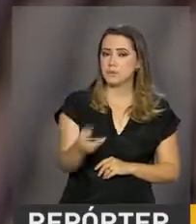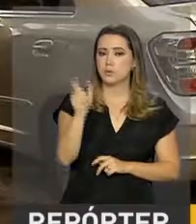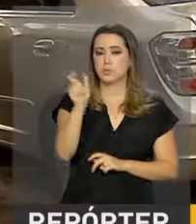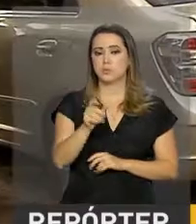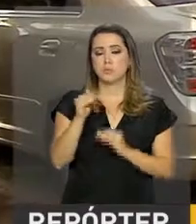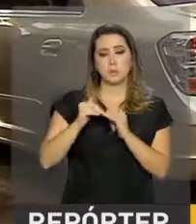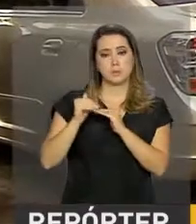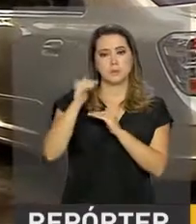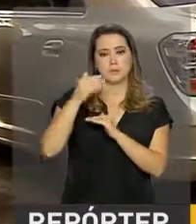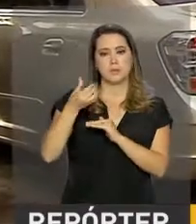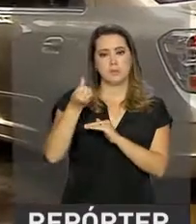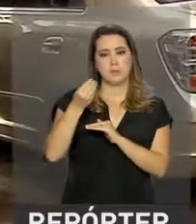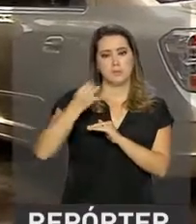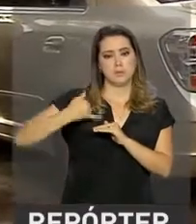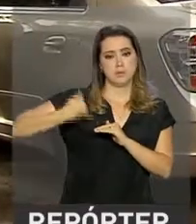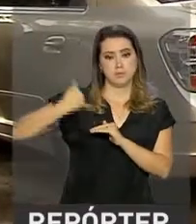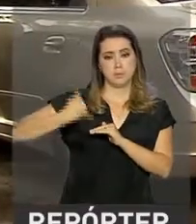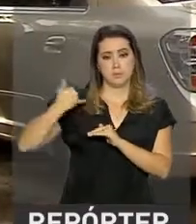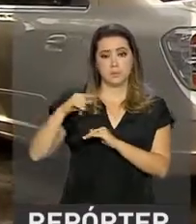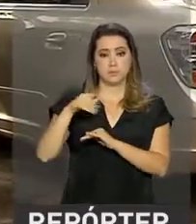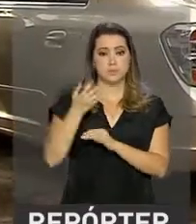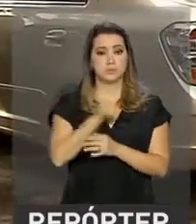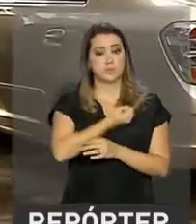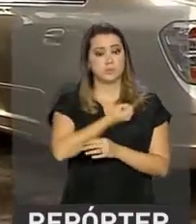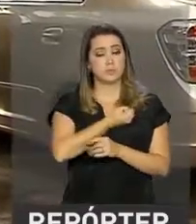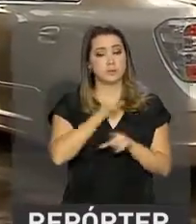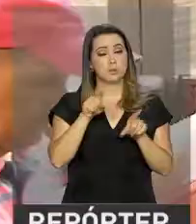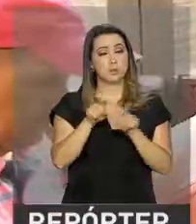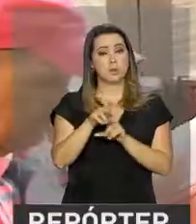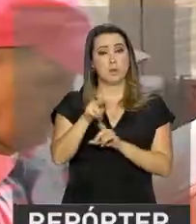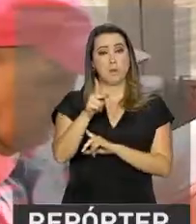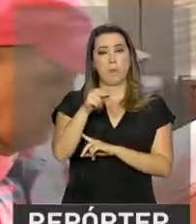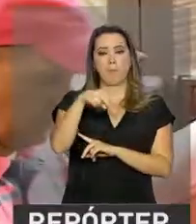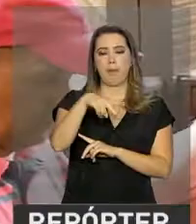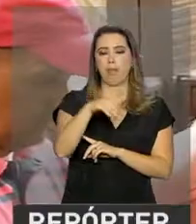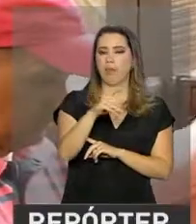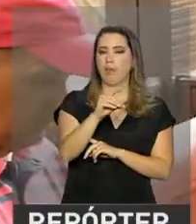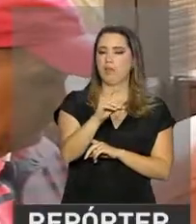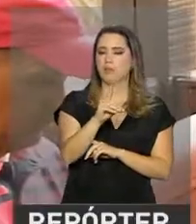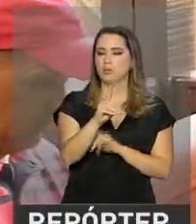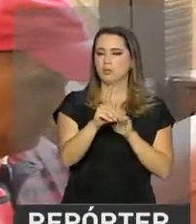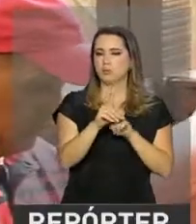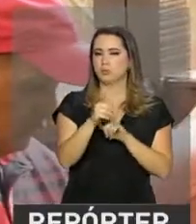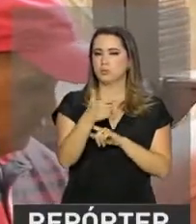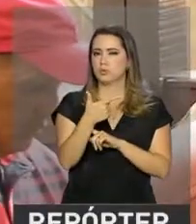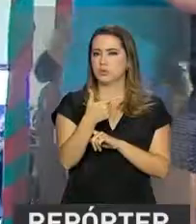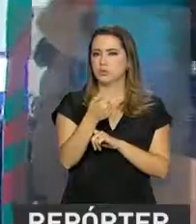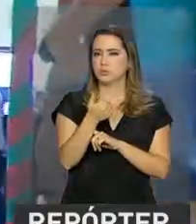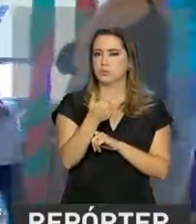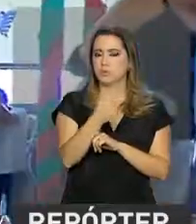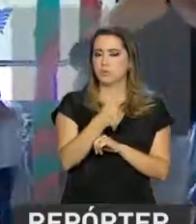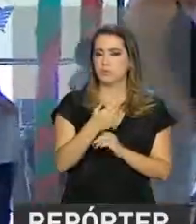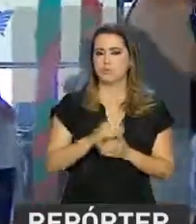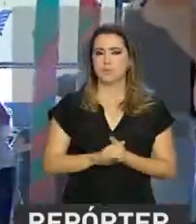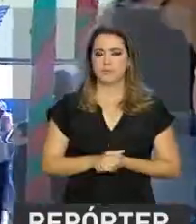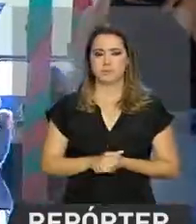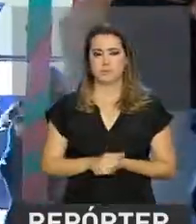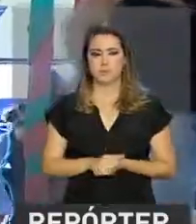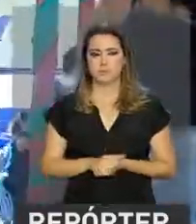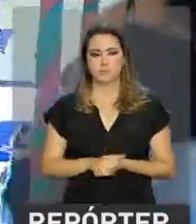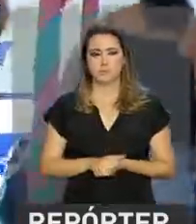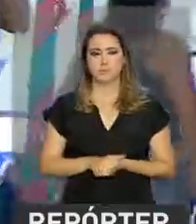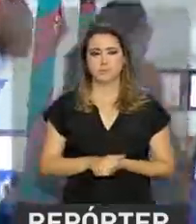60 anos ou mais, de acordo com dados da PNAD, pesquisa por amostra de domicílios 2017.